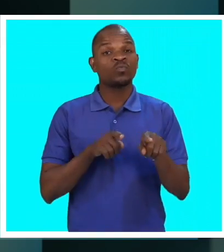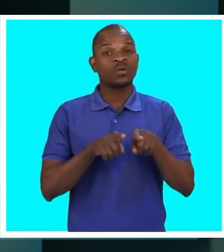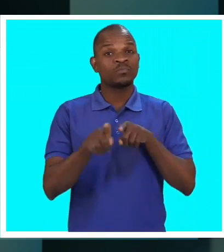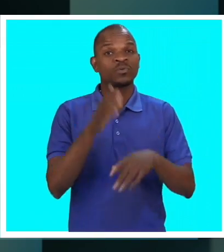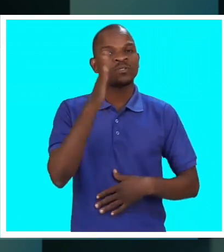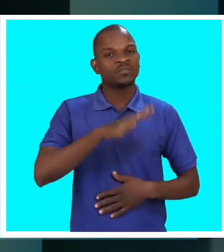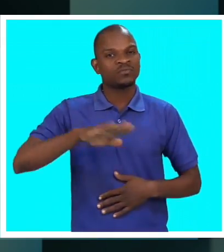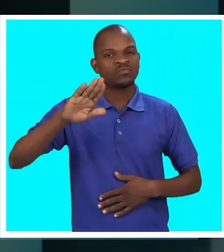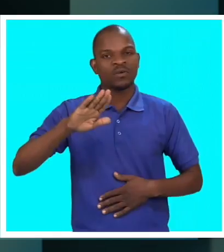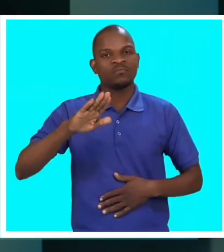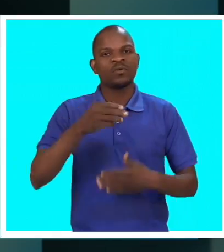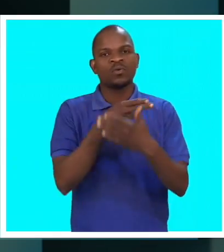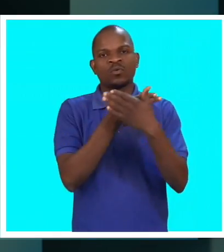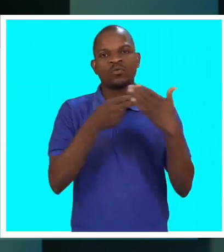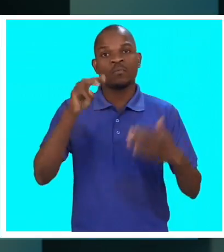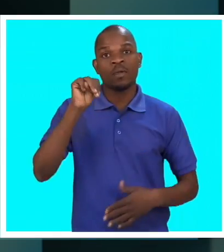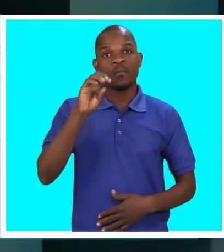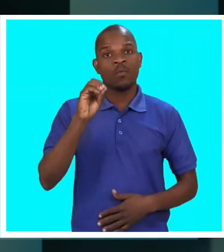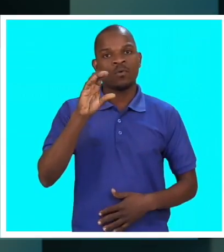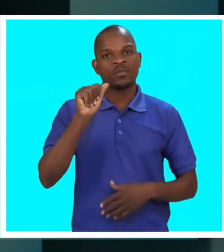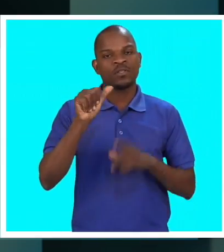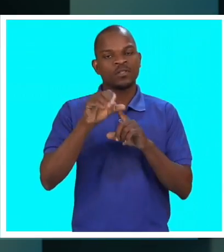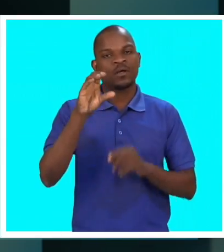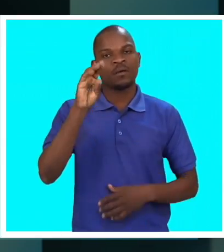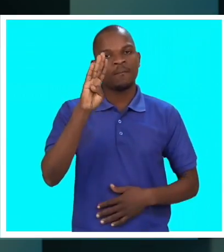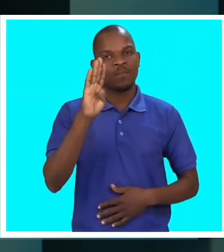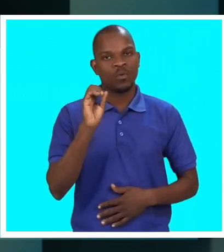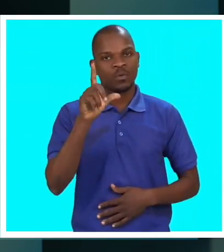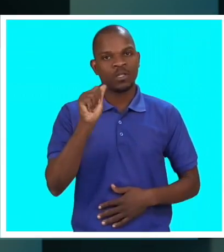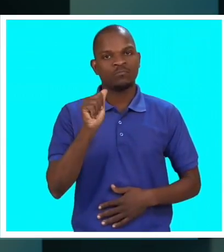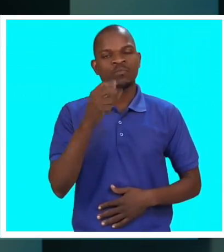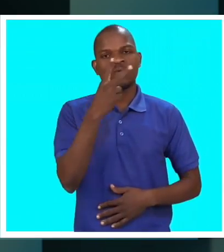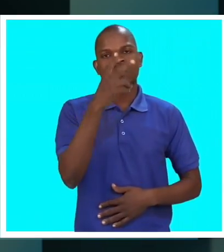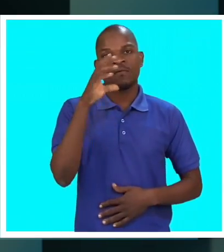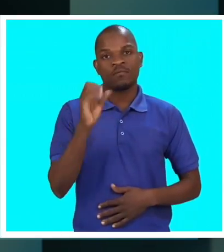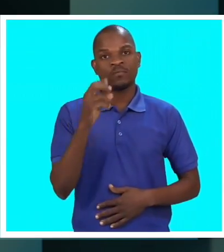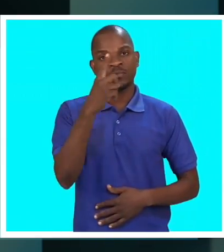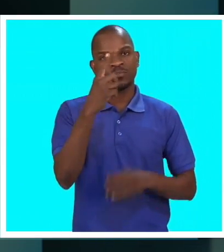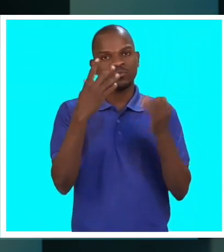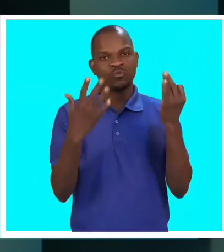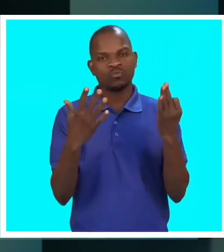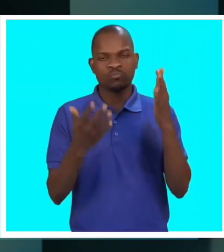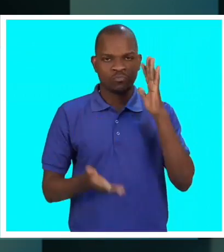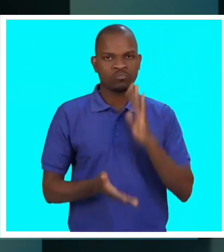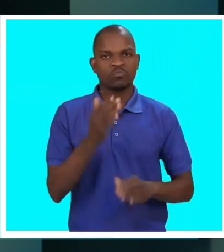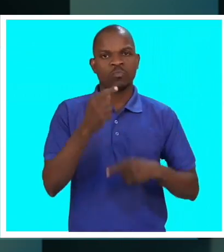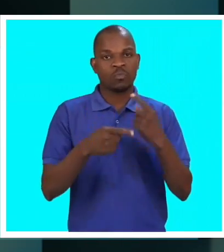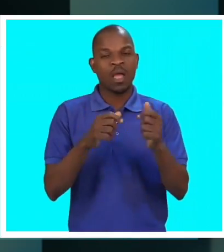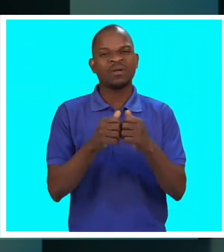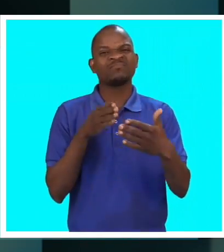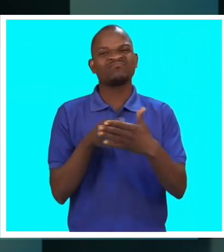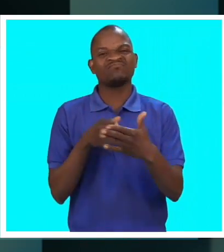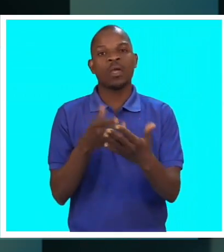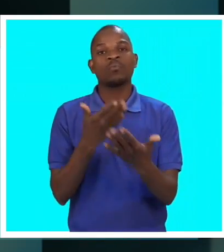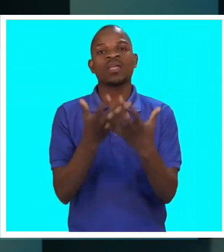O Campeonato Nacional de Futebol Moçambola 2018 está a decorrer de forma condicionada. Em